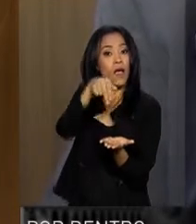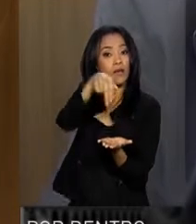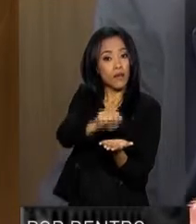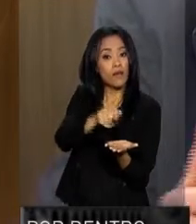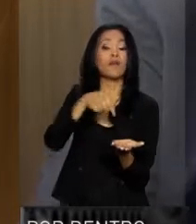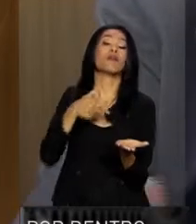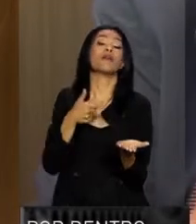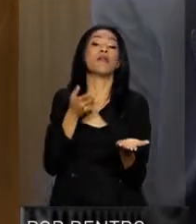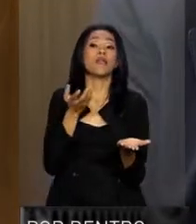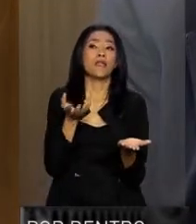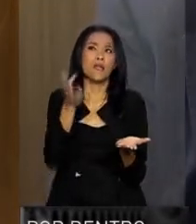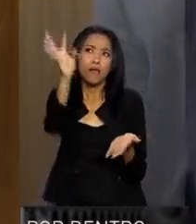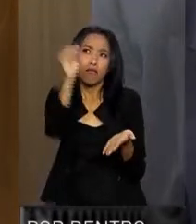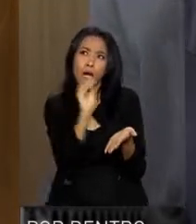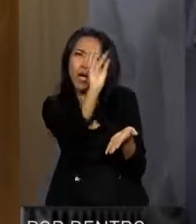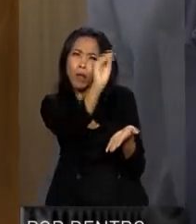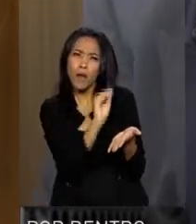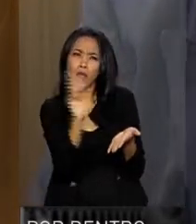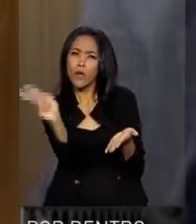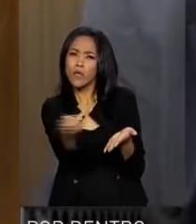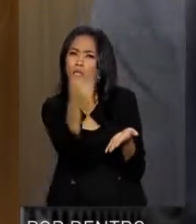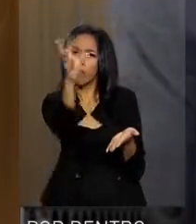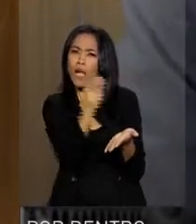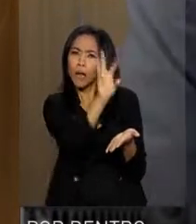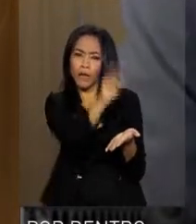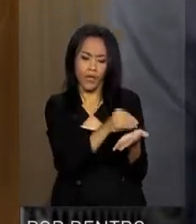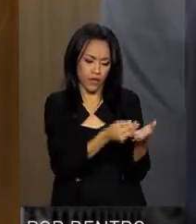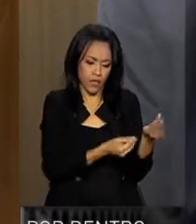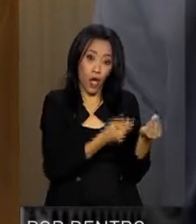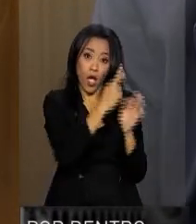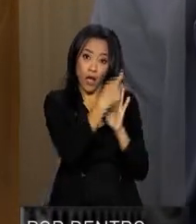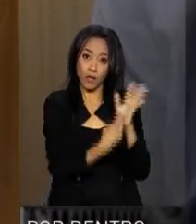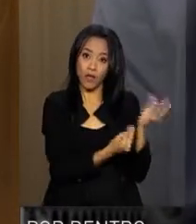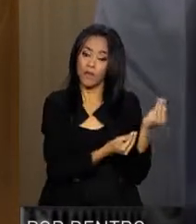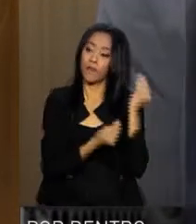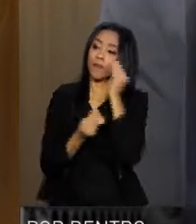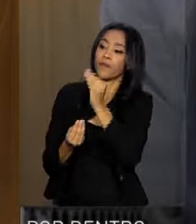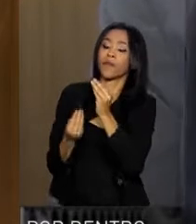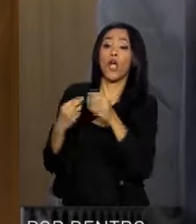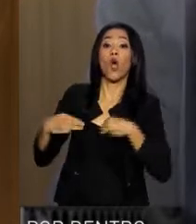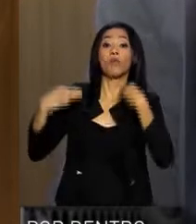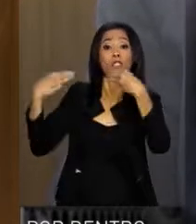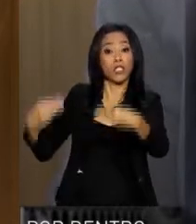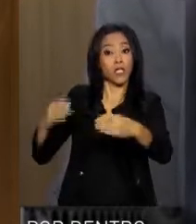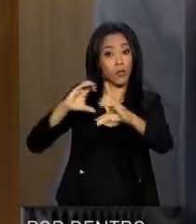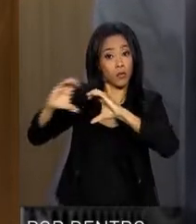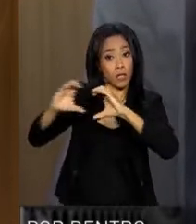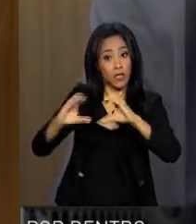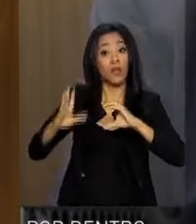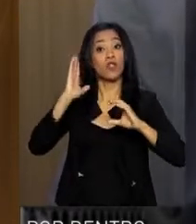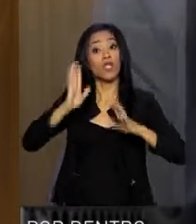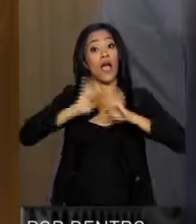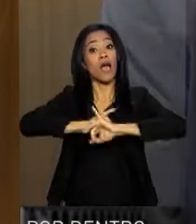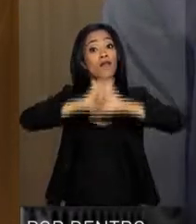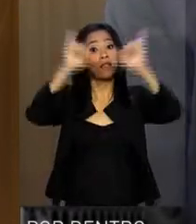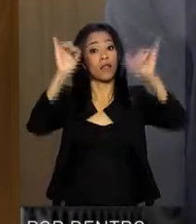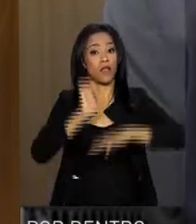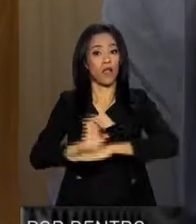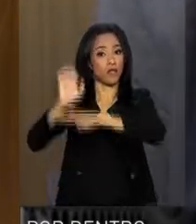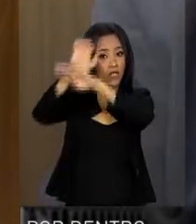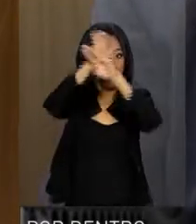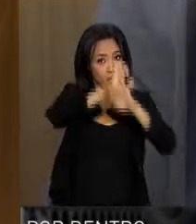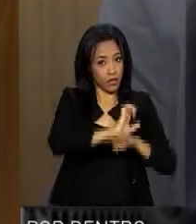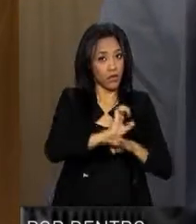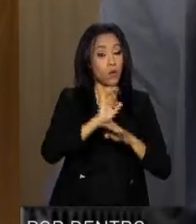comunicadas ao ministério da integração foram comunicadas aos estados e evidentemente a